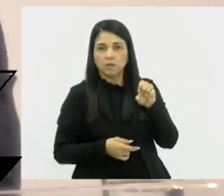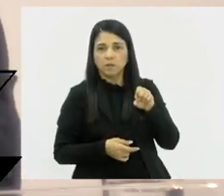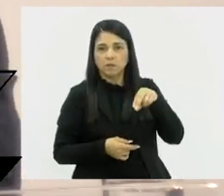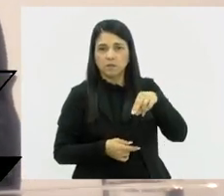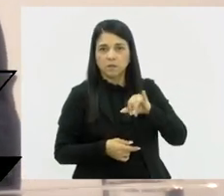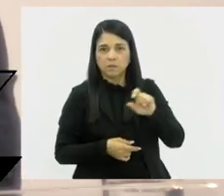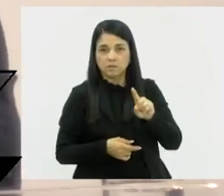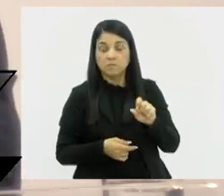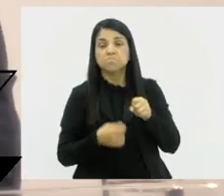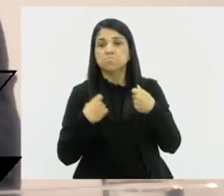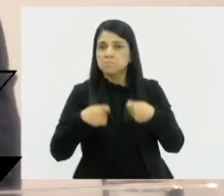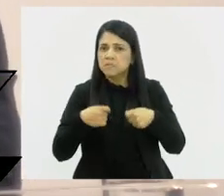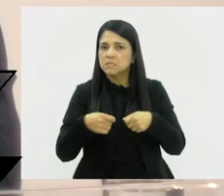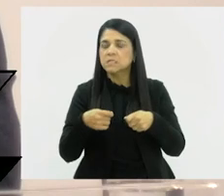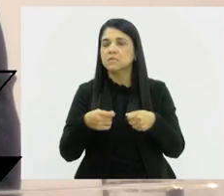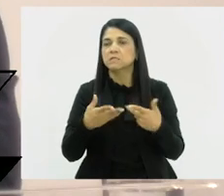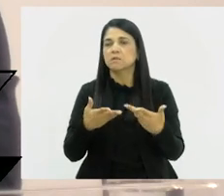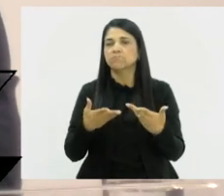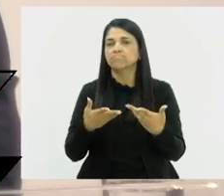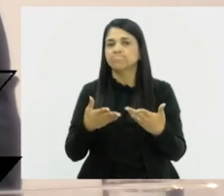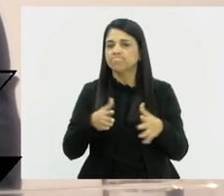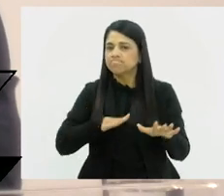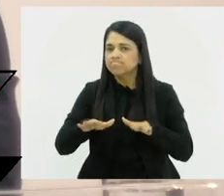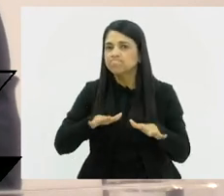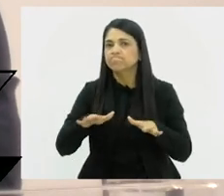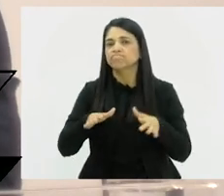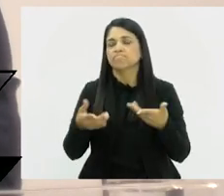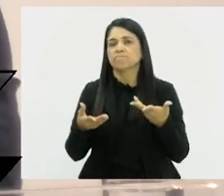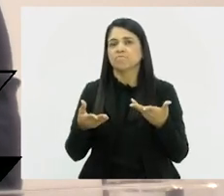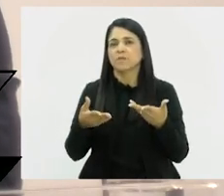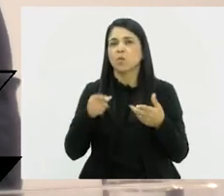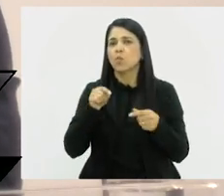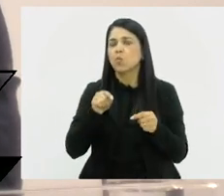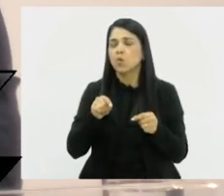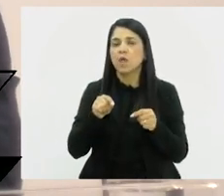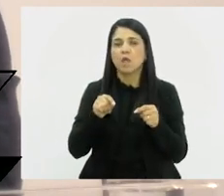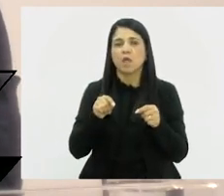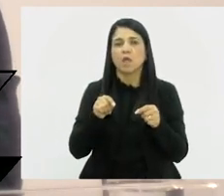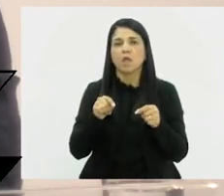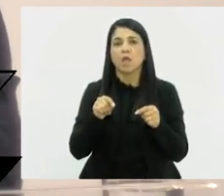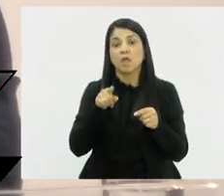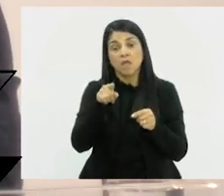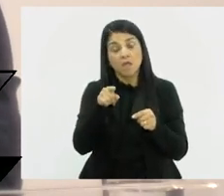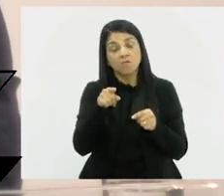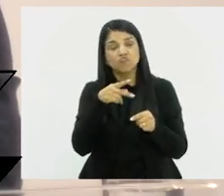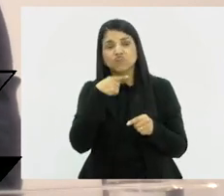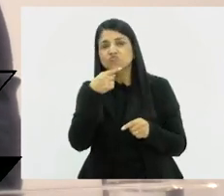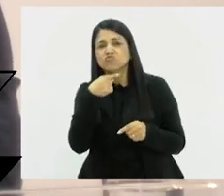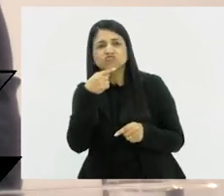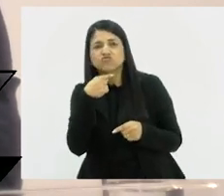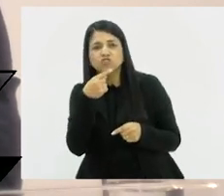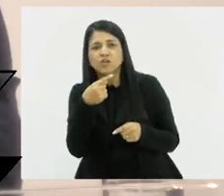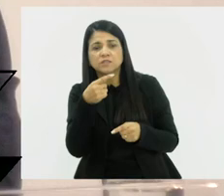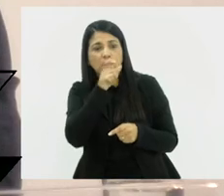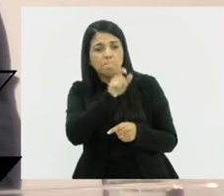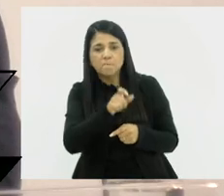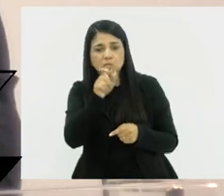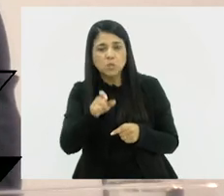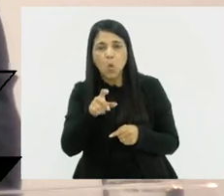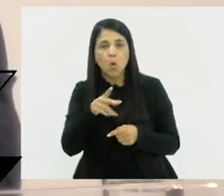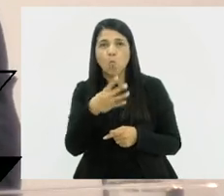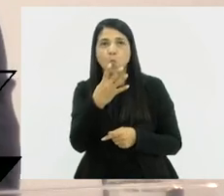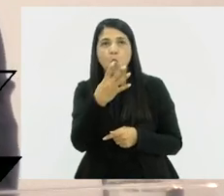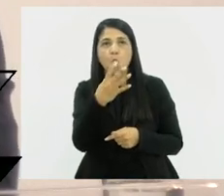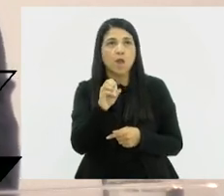precisa se mobilizar nessa questão, a questão de darmos, como o senhor falou, não adianta ter pessoas com 50,